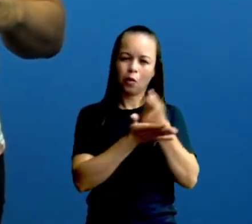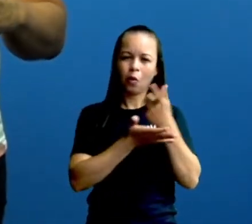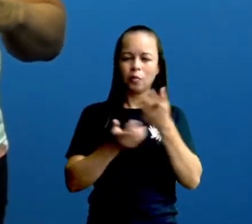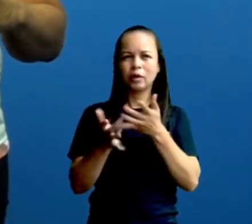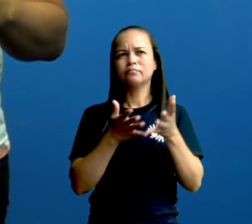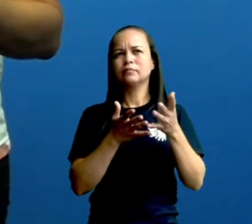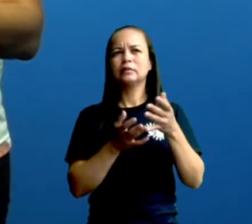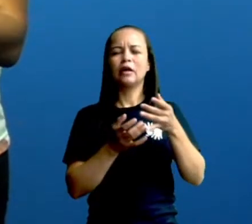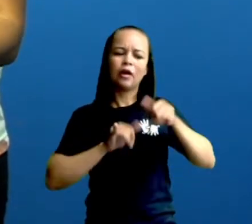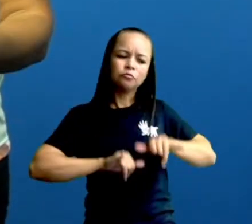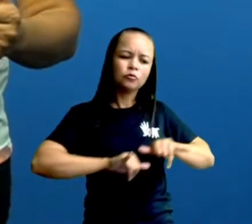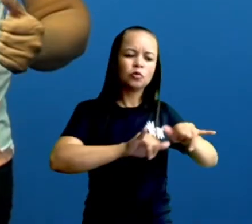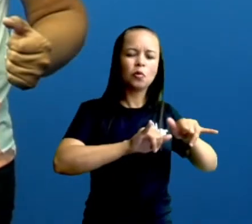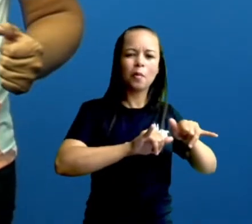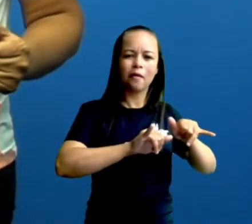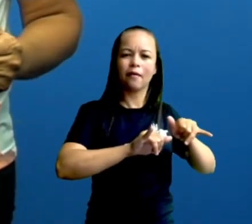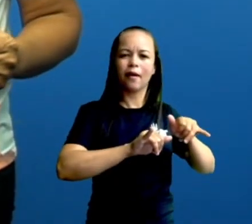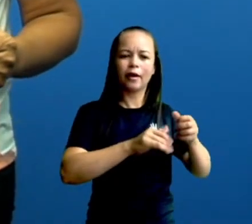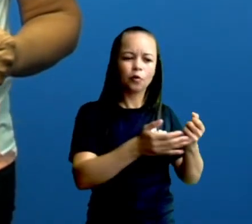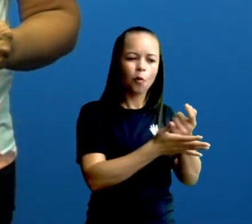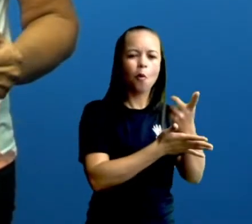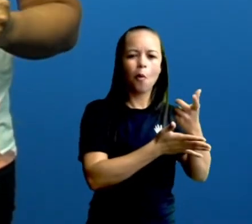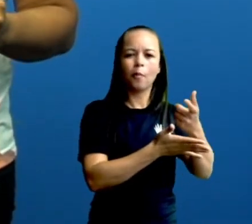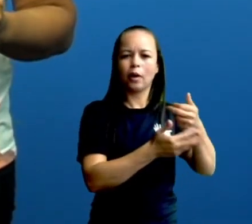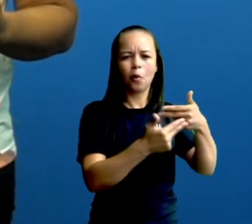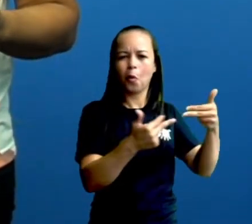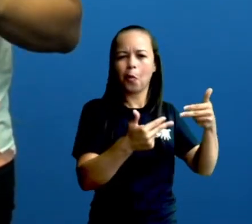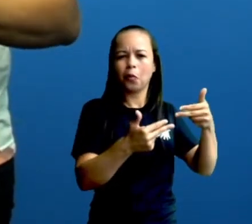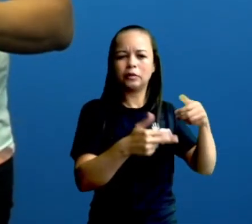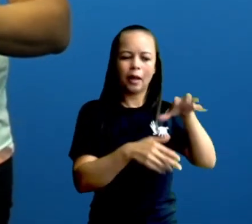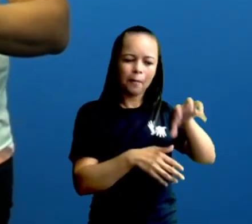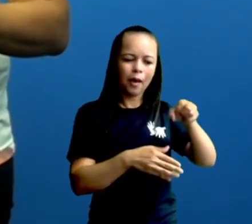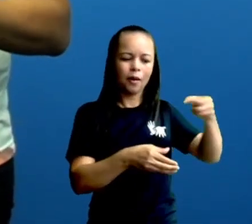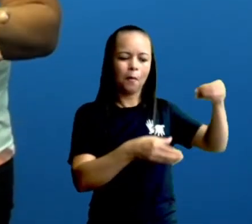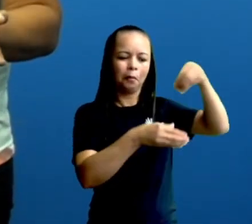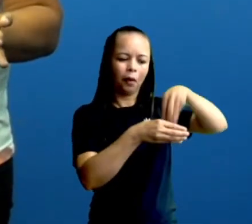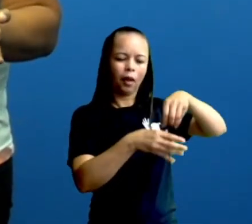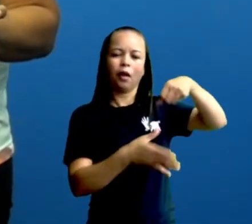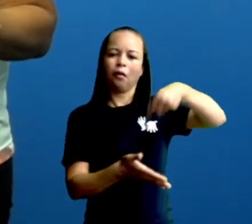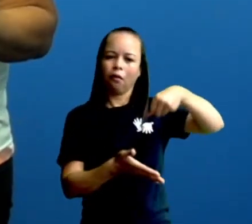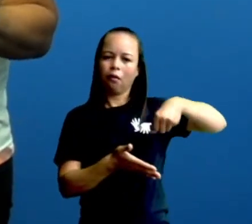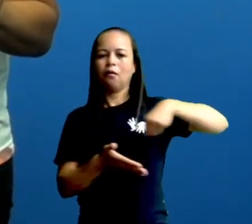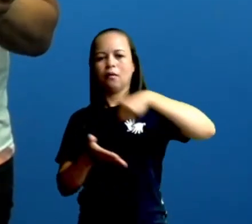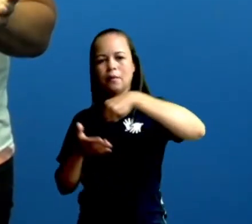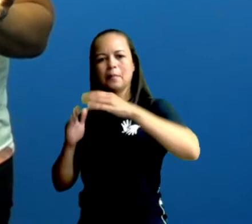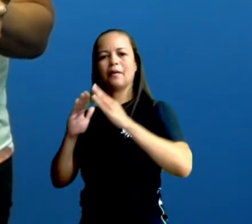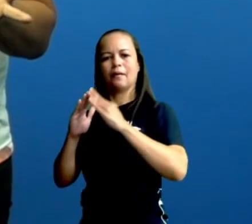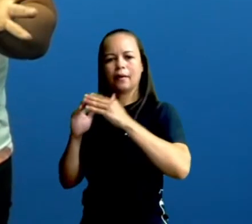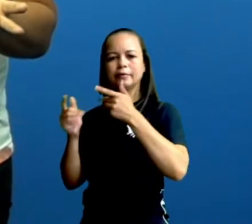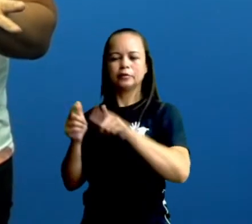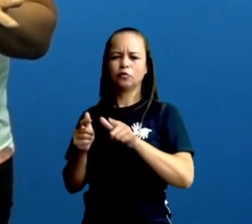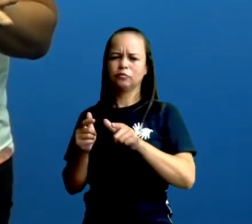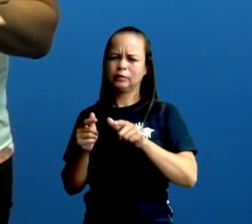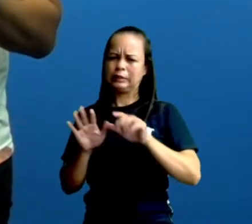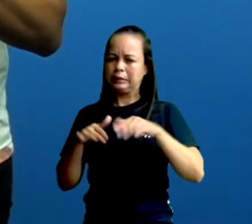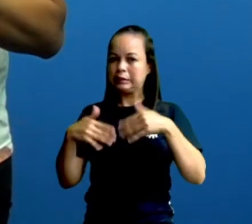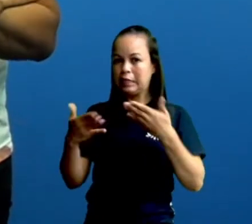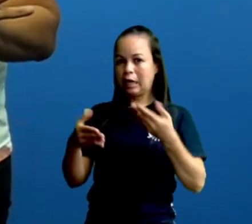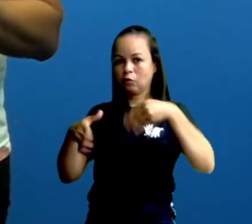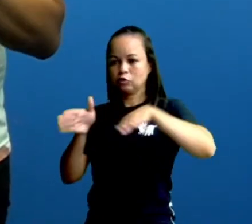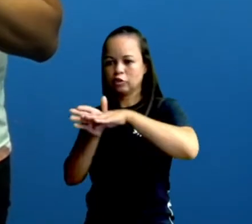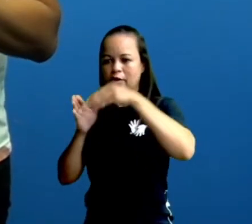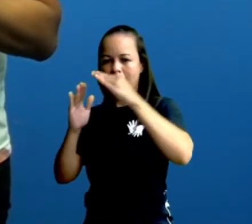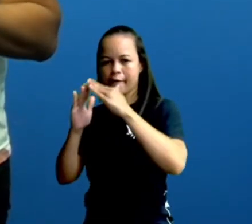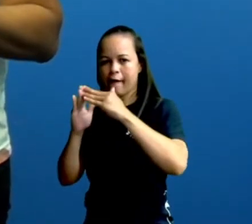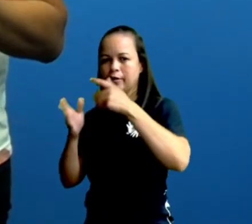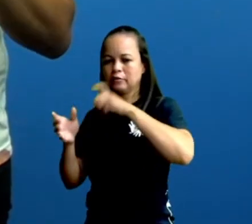rapidinha no supermercado, a gente já está impactando o meio ambiente. Porque esse plástico, será que ele vai ser devidamente descartável? A gente